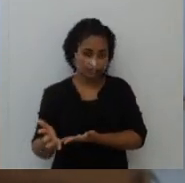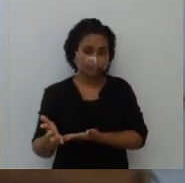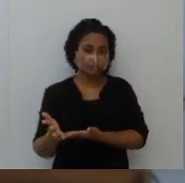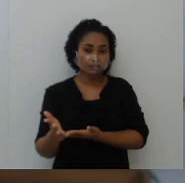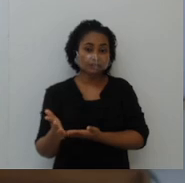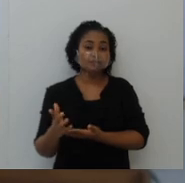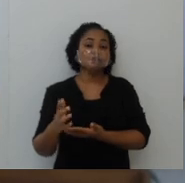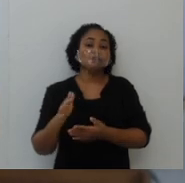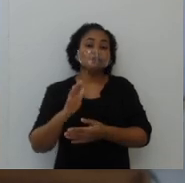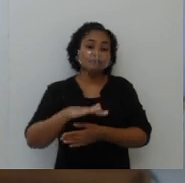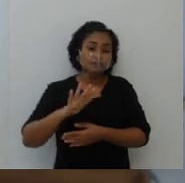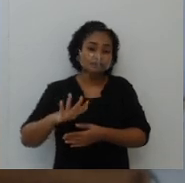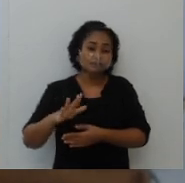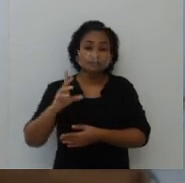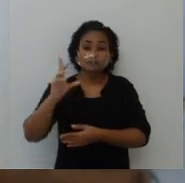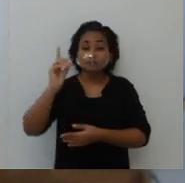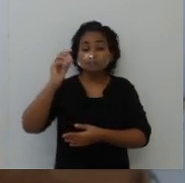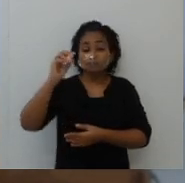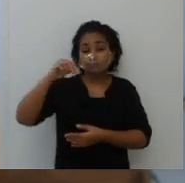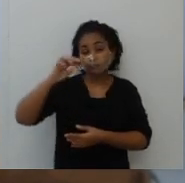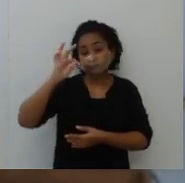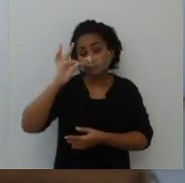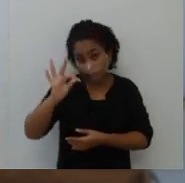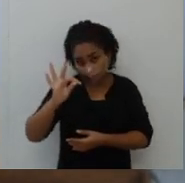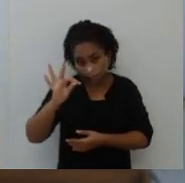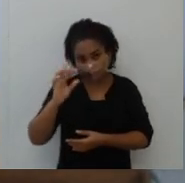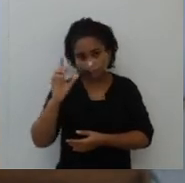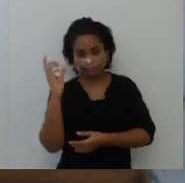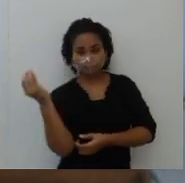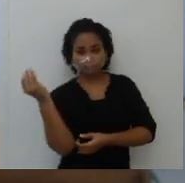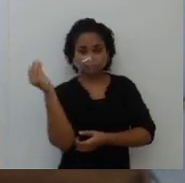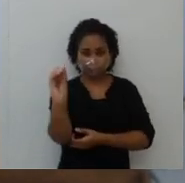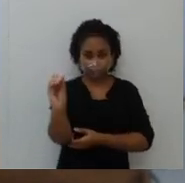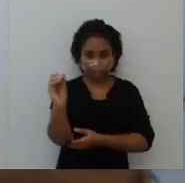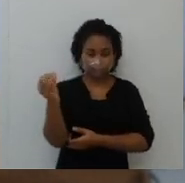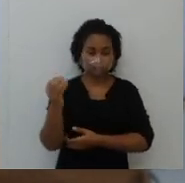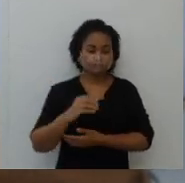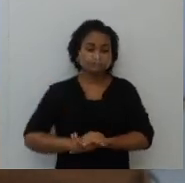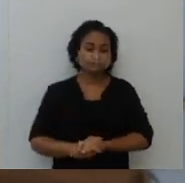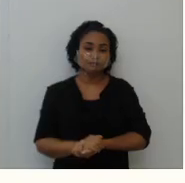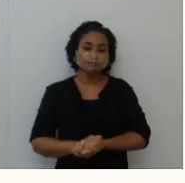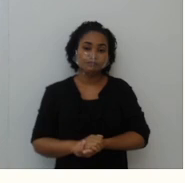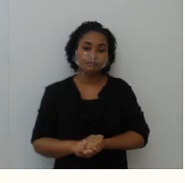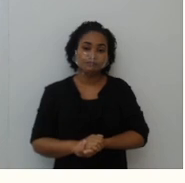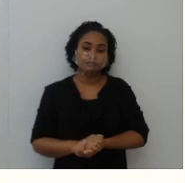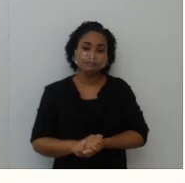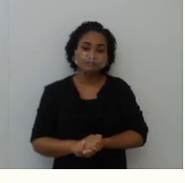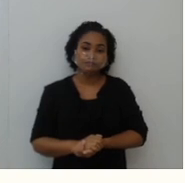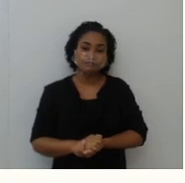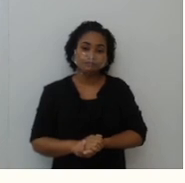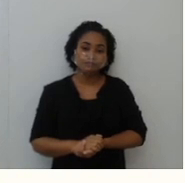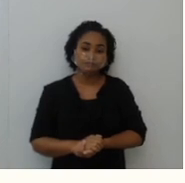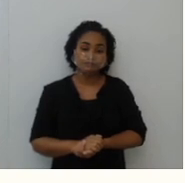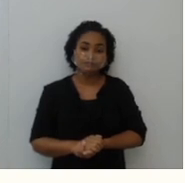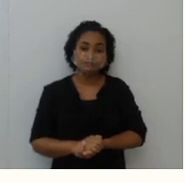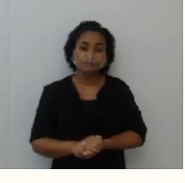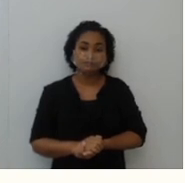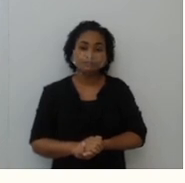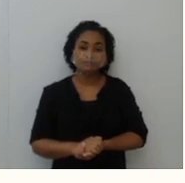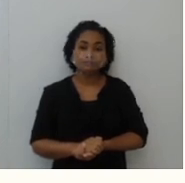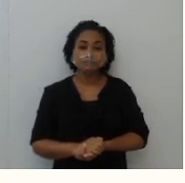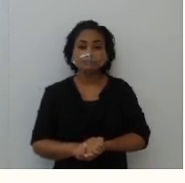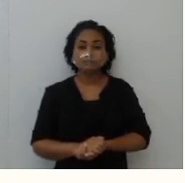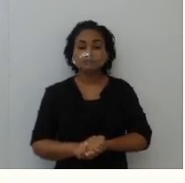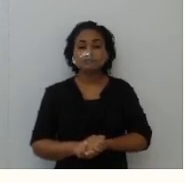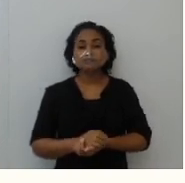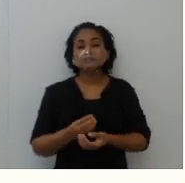the kids don't play joyfully outside. E. Question. É